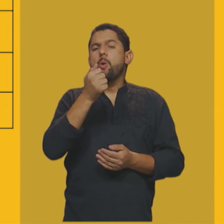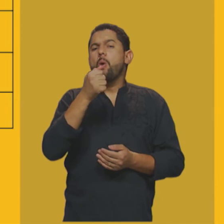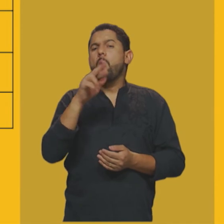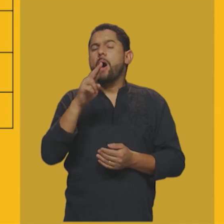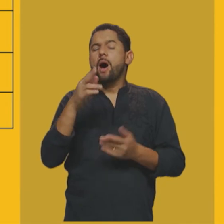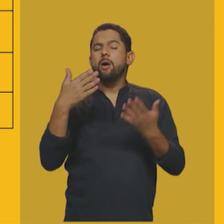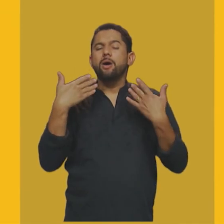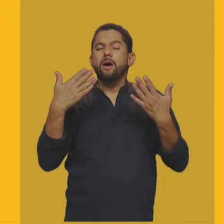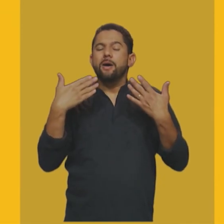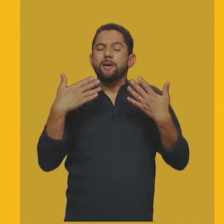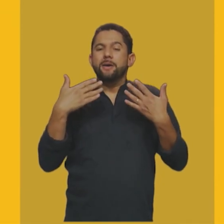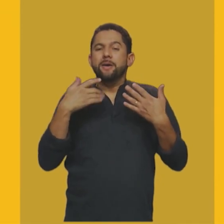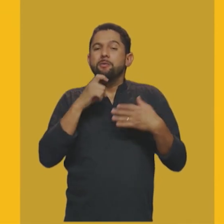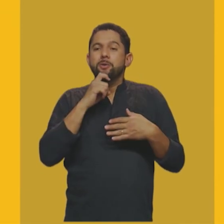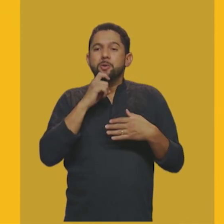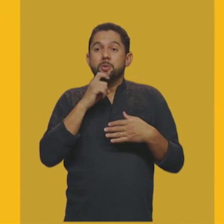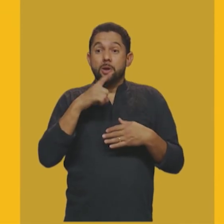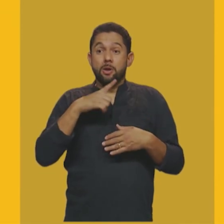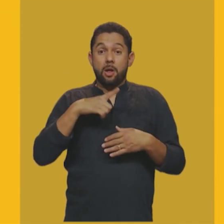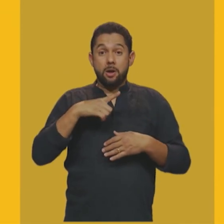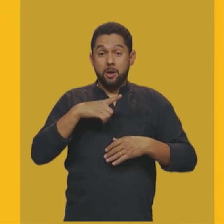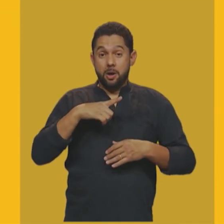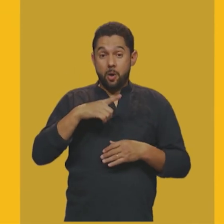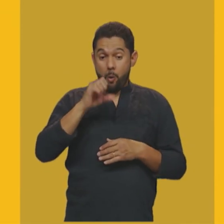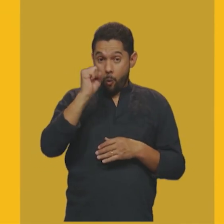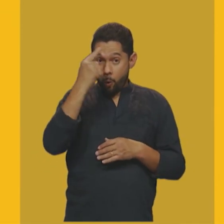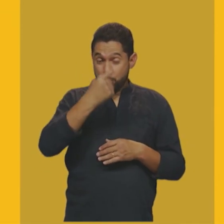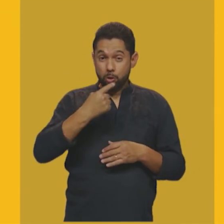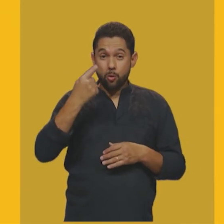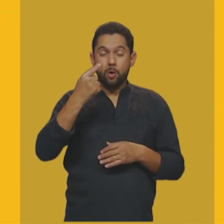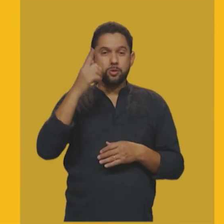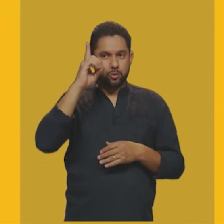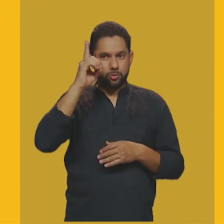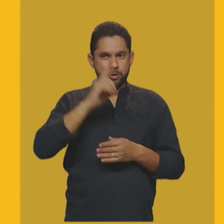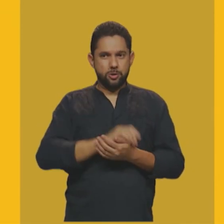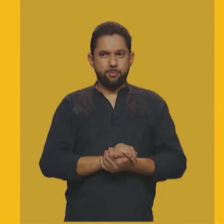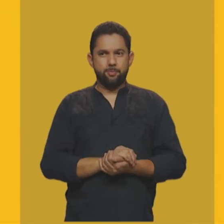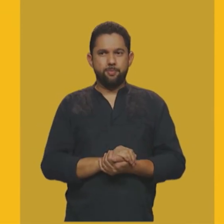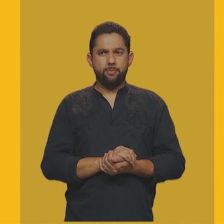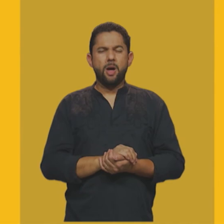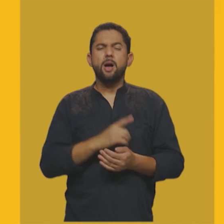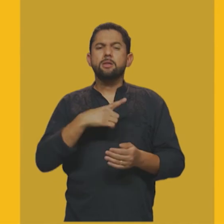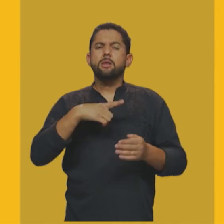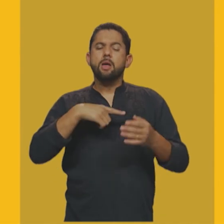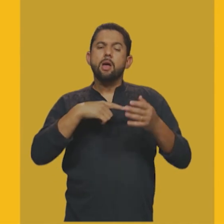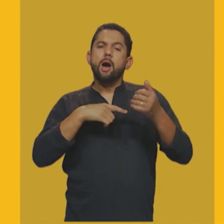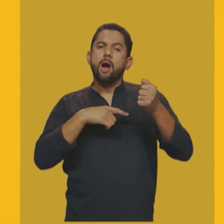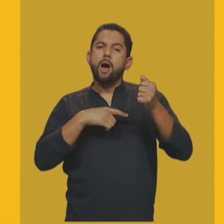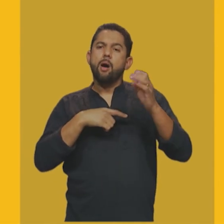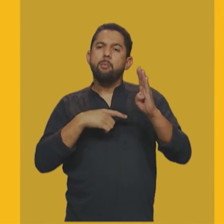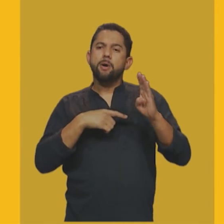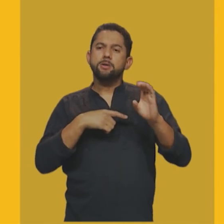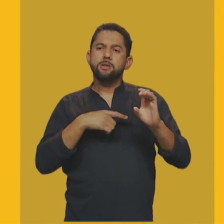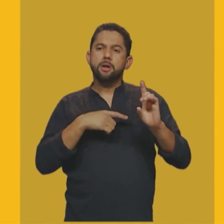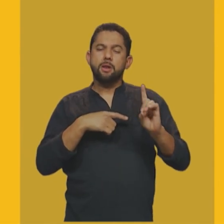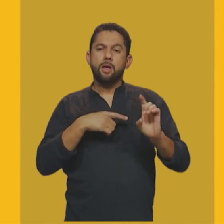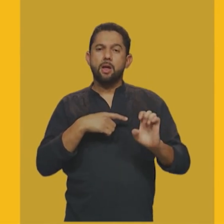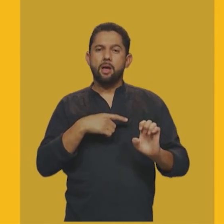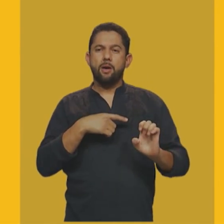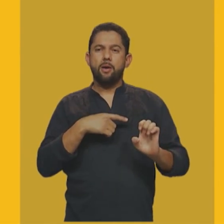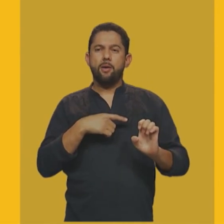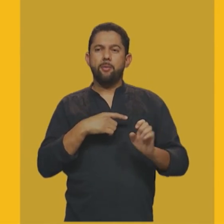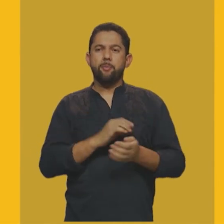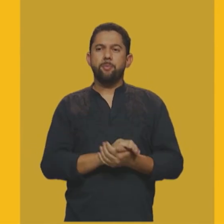Supondo que o mês tenha 30 dias e que o custo de 1 kW seja de 40 centavos, o consumo de energia